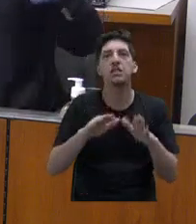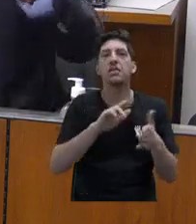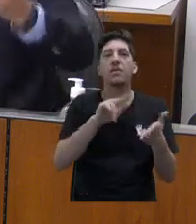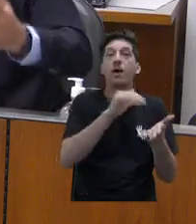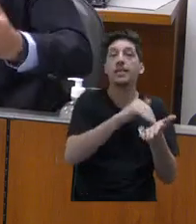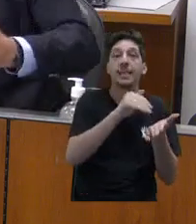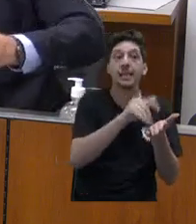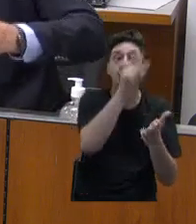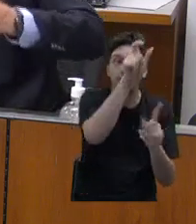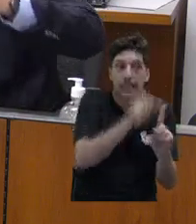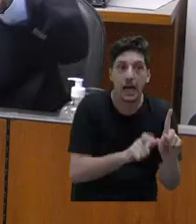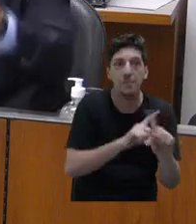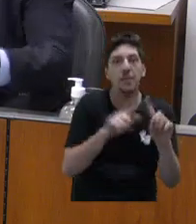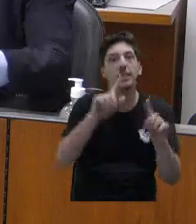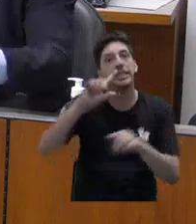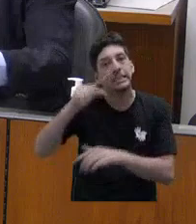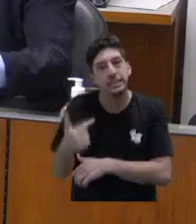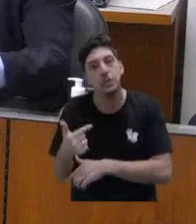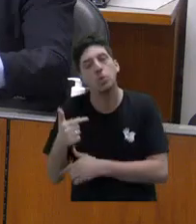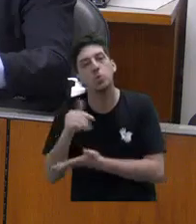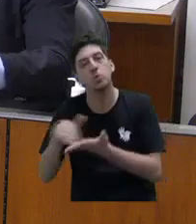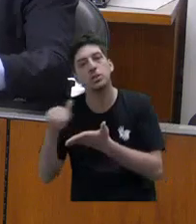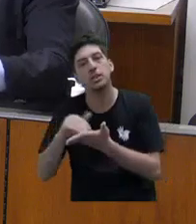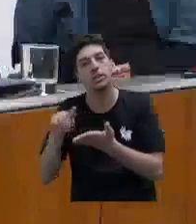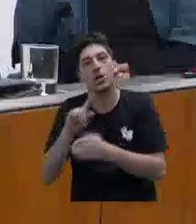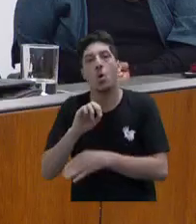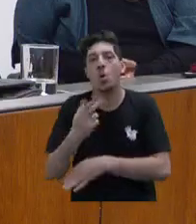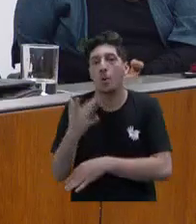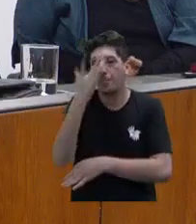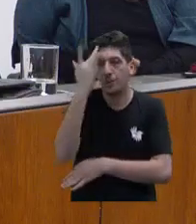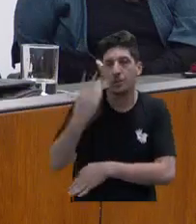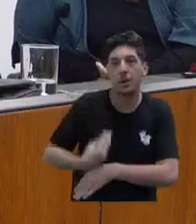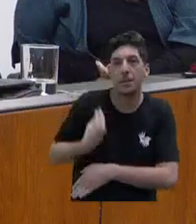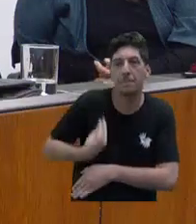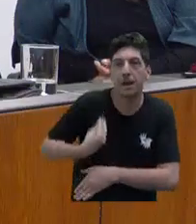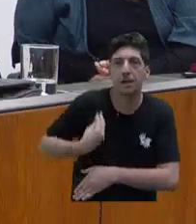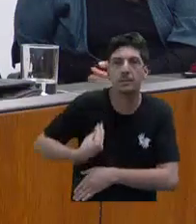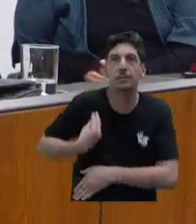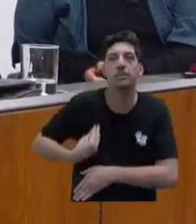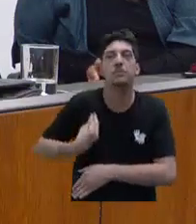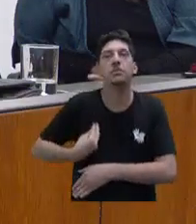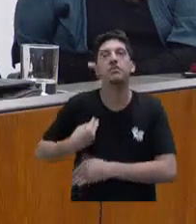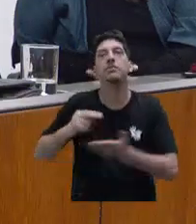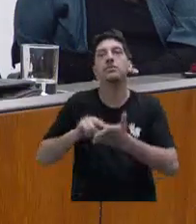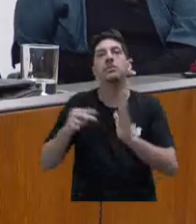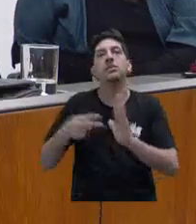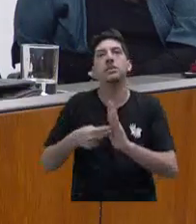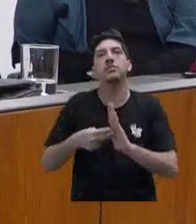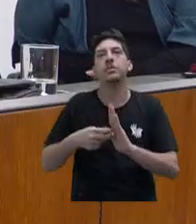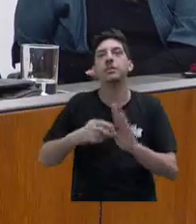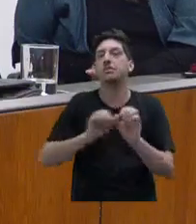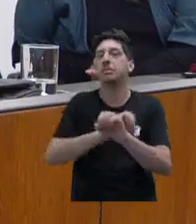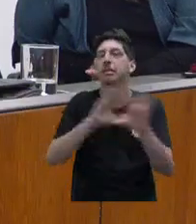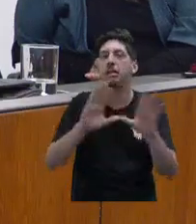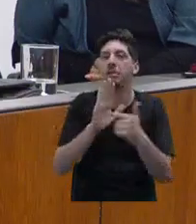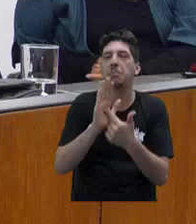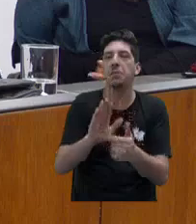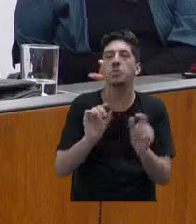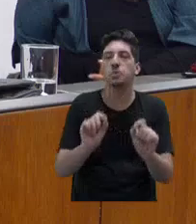subsecretário, né? É um membro da secretaria participando. Isto demonstra claramente